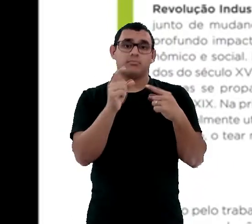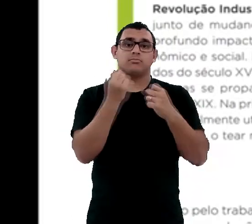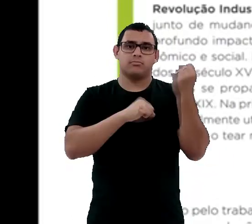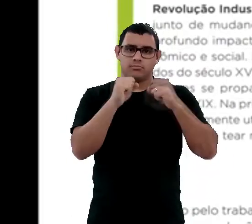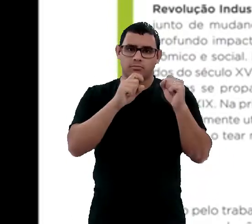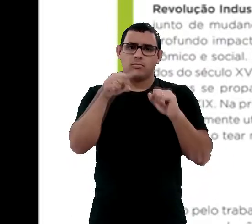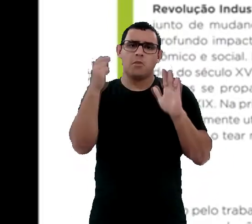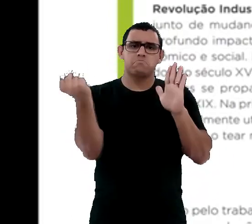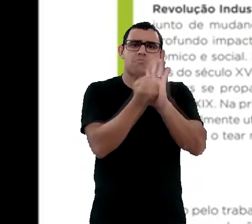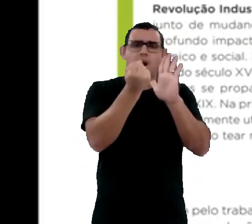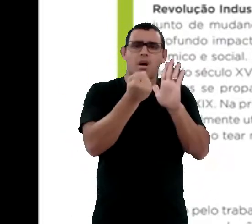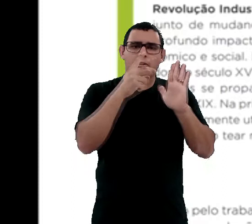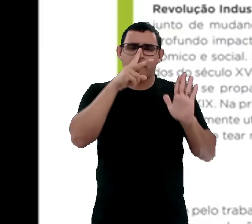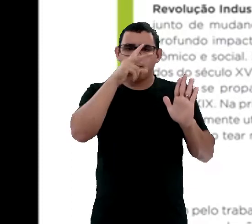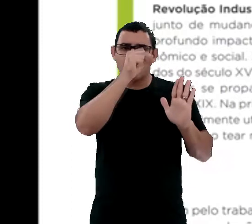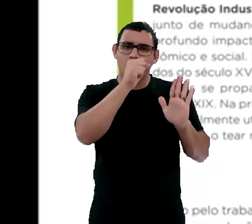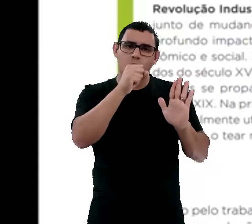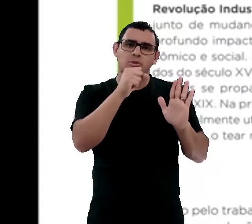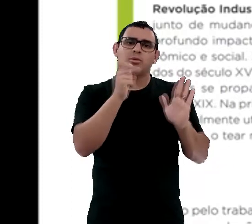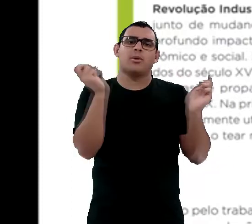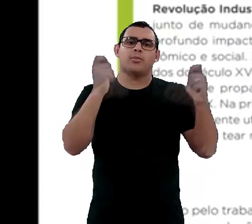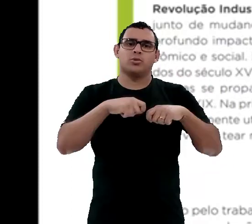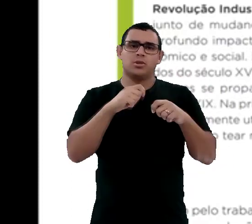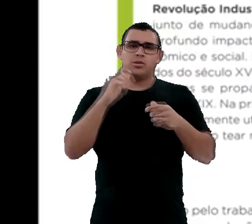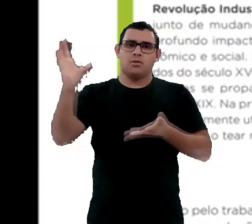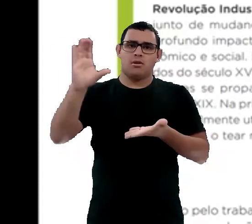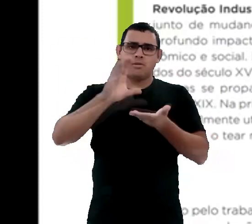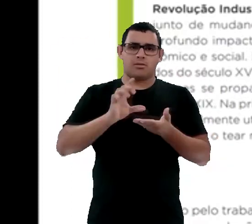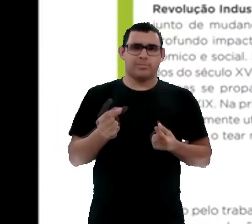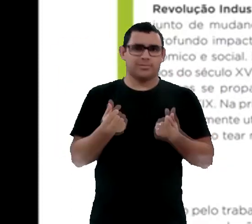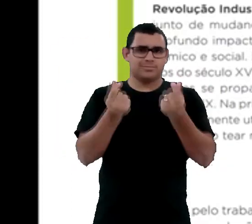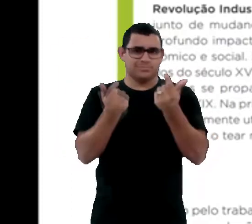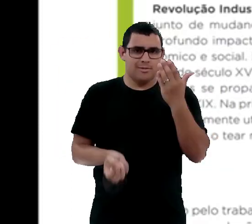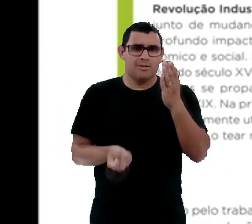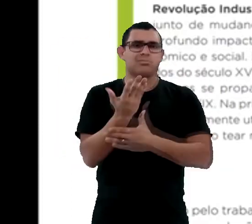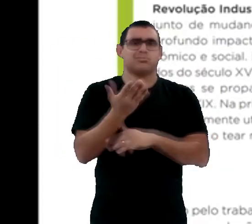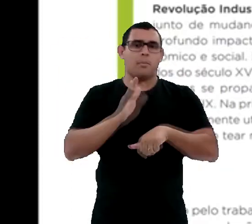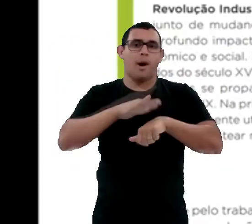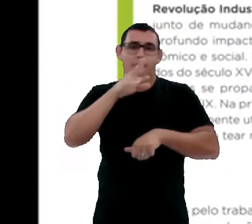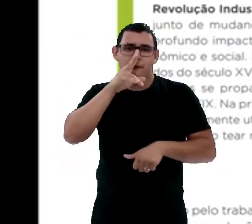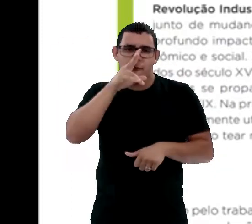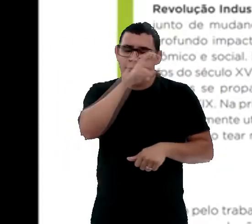Revolução Industrial foi justamente o marco para o crescimento do capitalismo, o marco